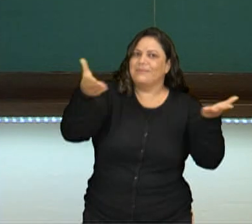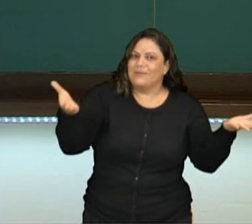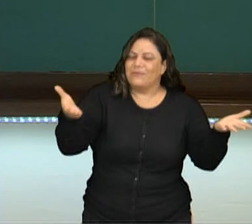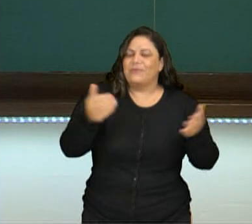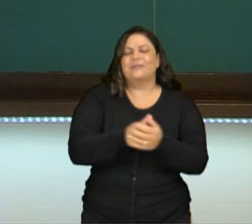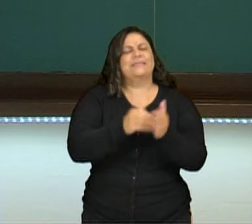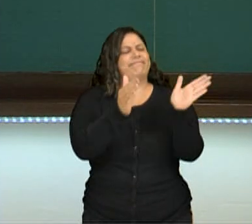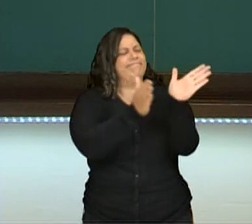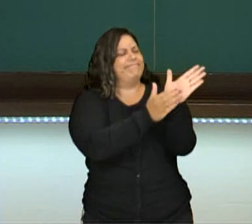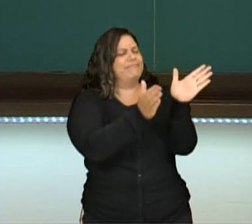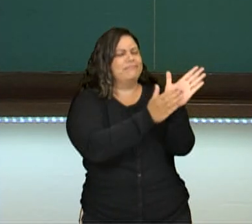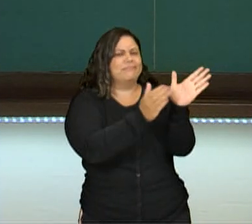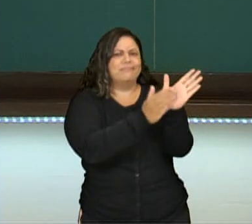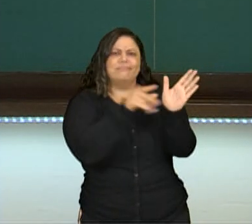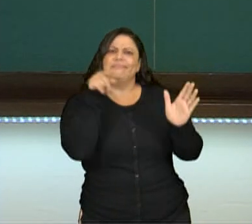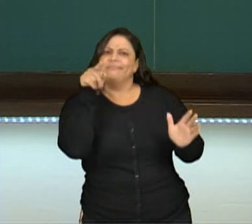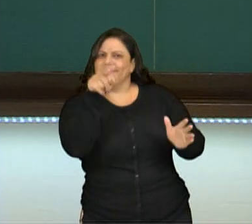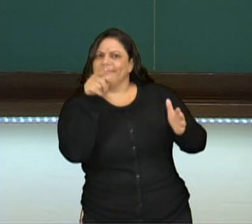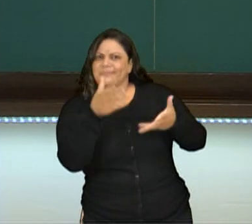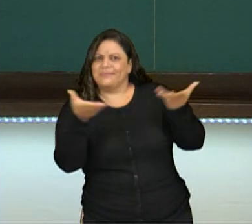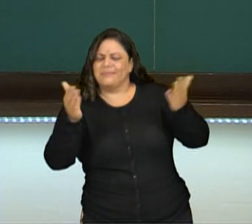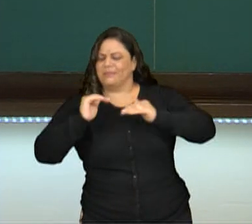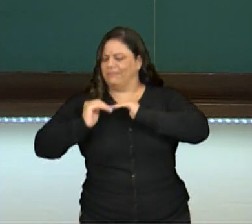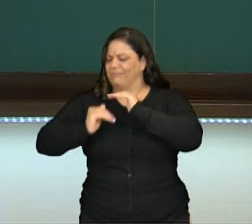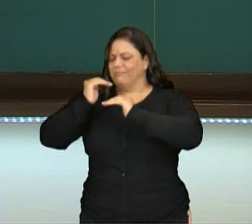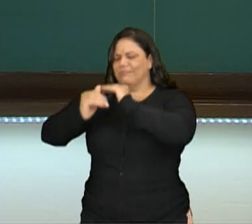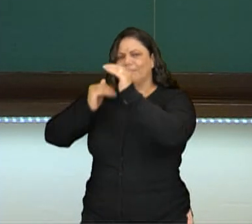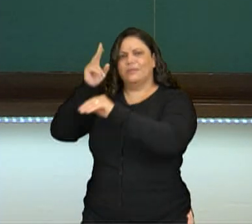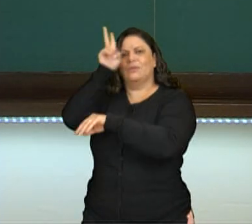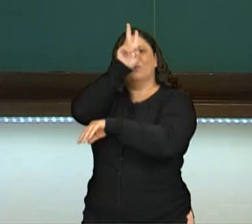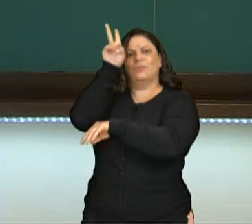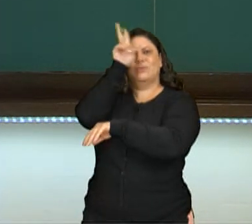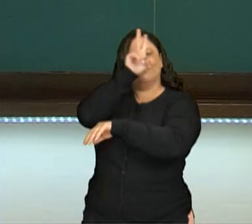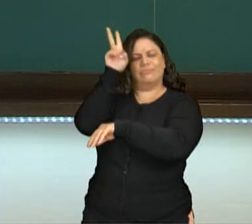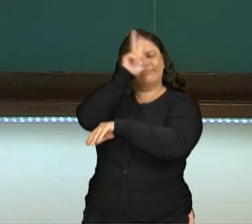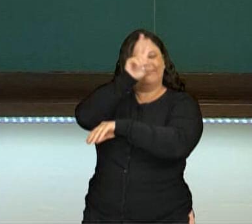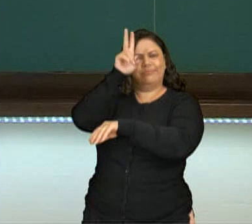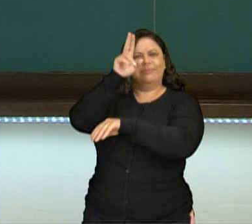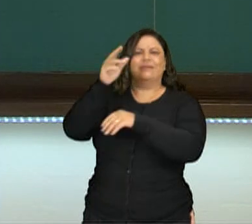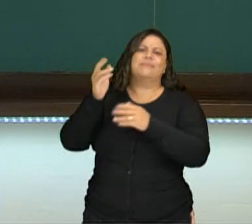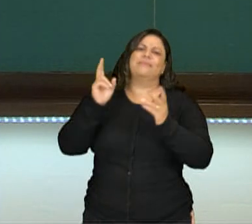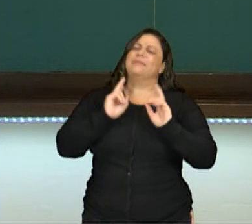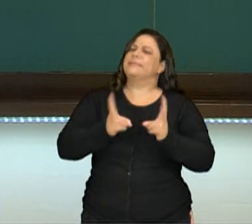de parabéns, você está construindo a sua história e fazendo